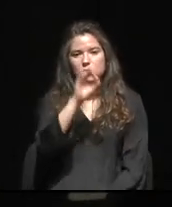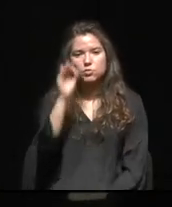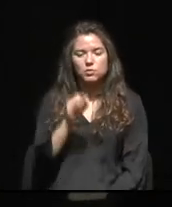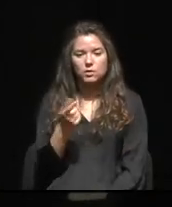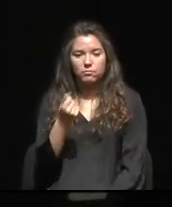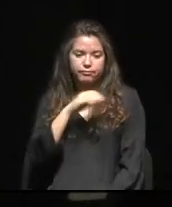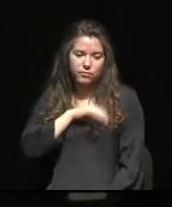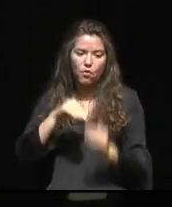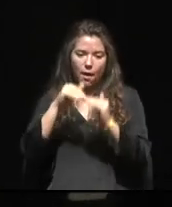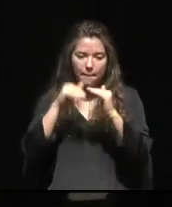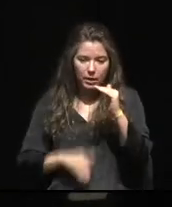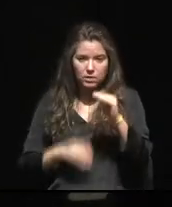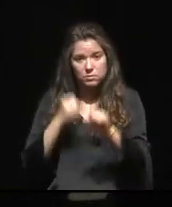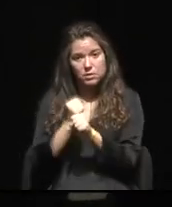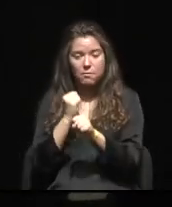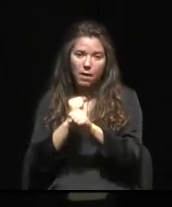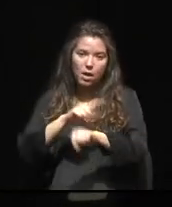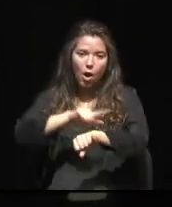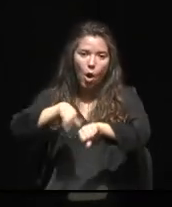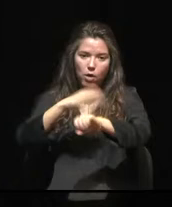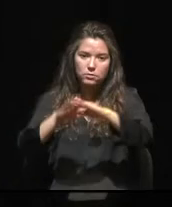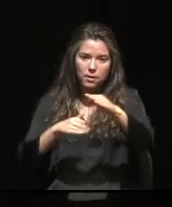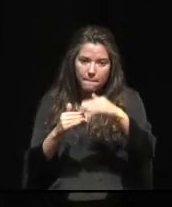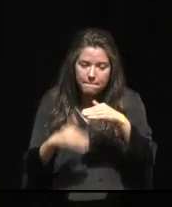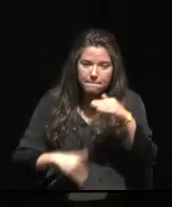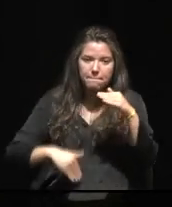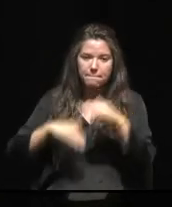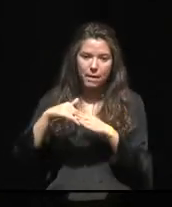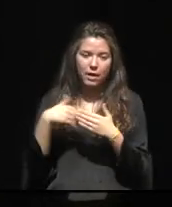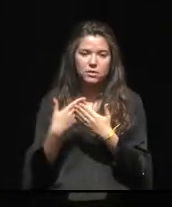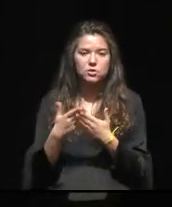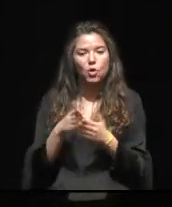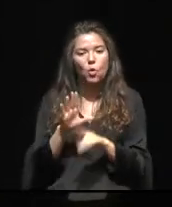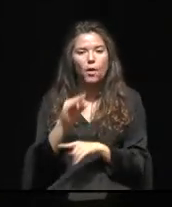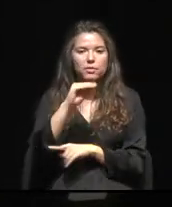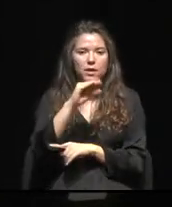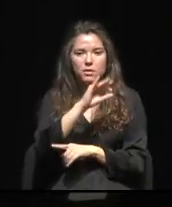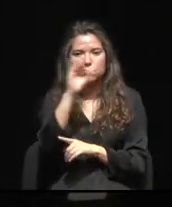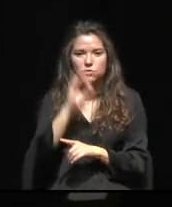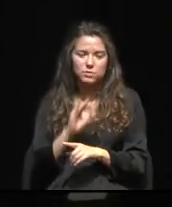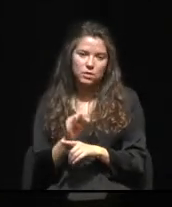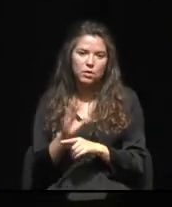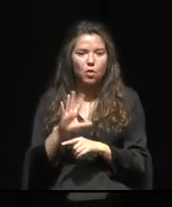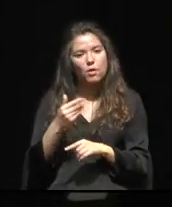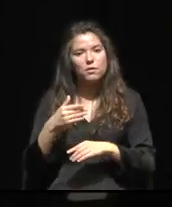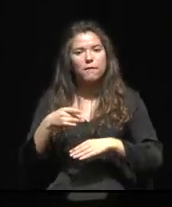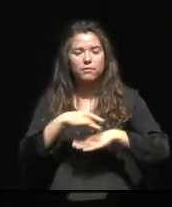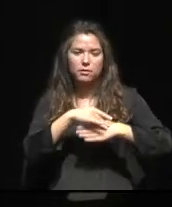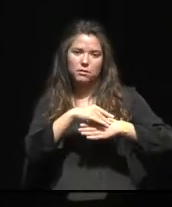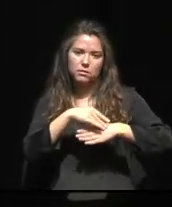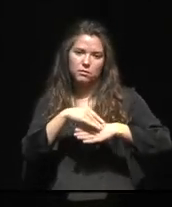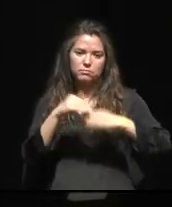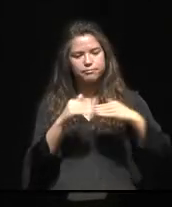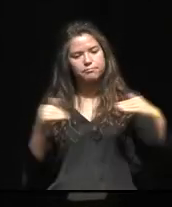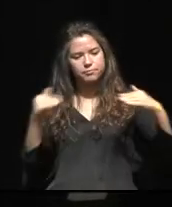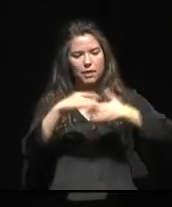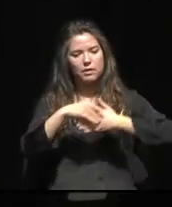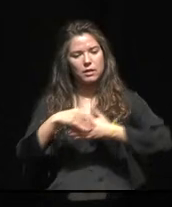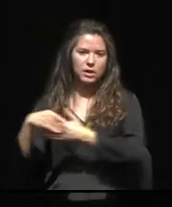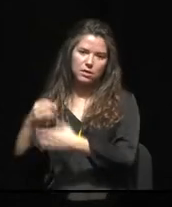menos que os homens e a trabalhar mais horas sendo que representam menos de um démo quando se fala em cargos de liderança executiva de grandes